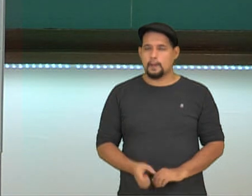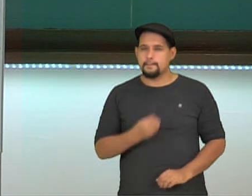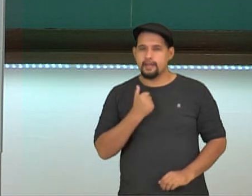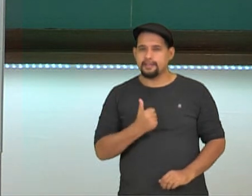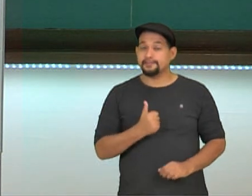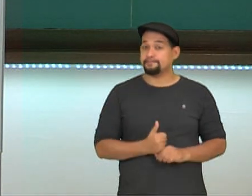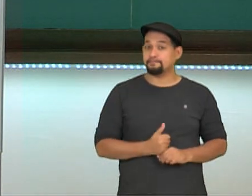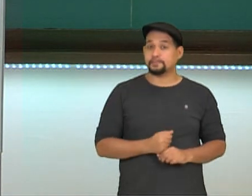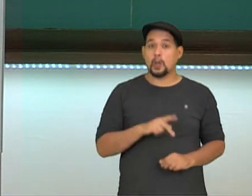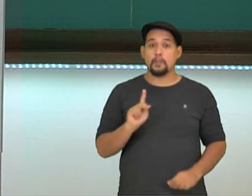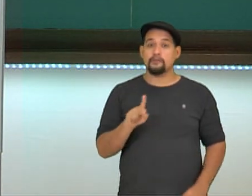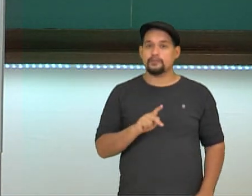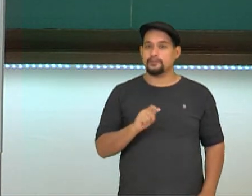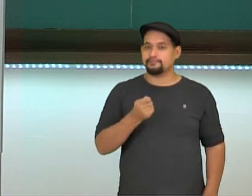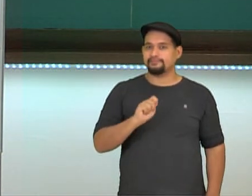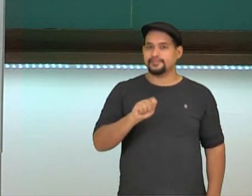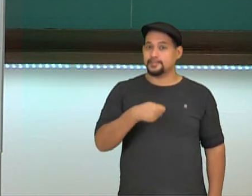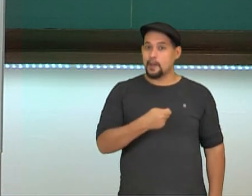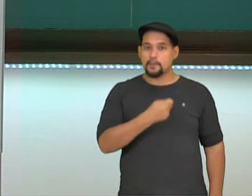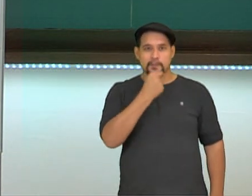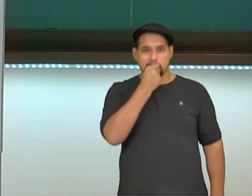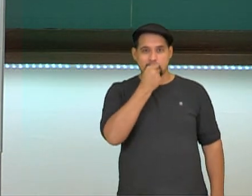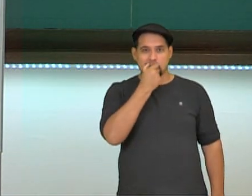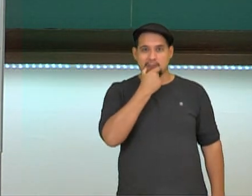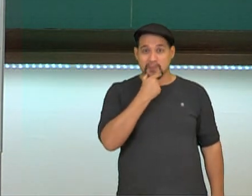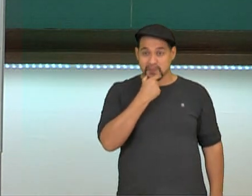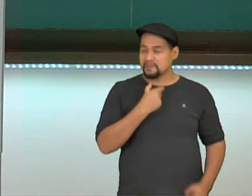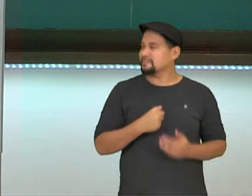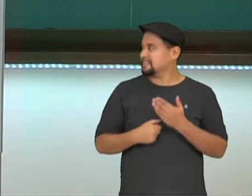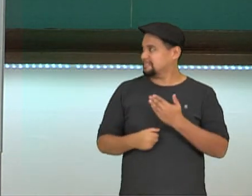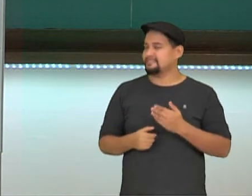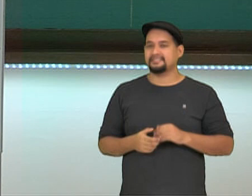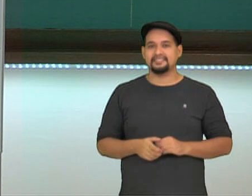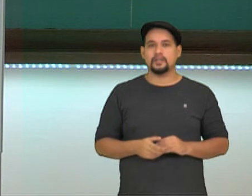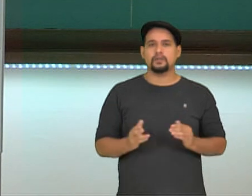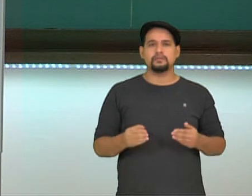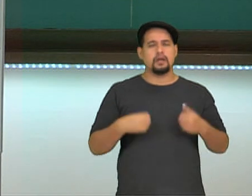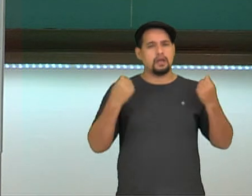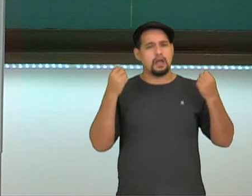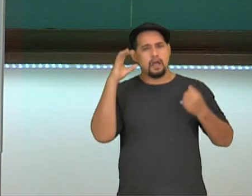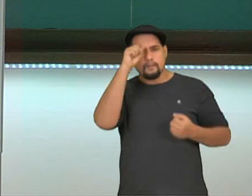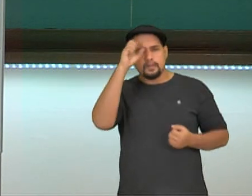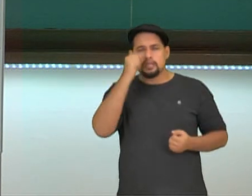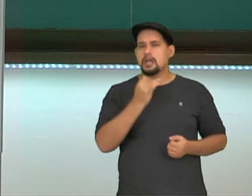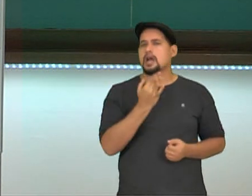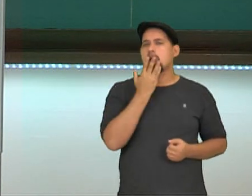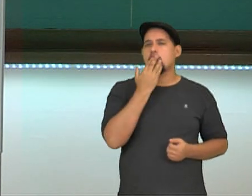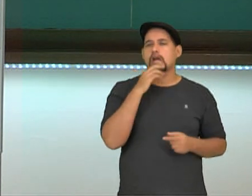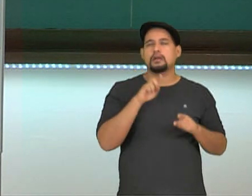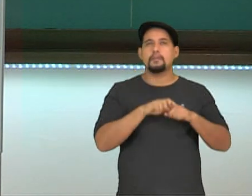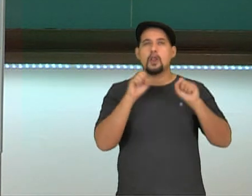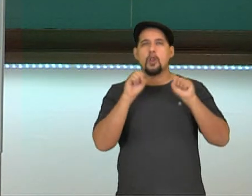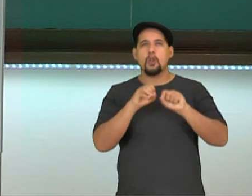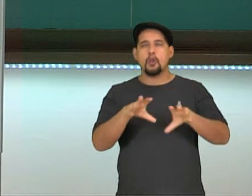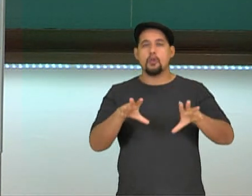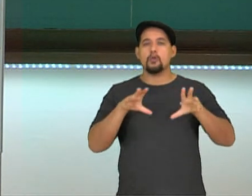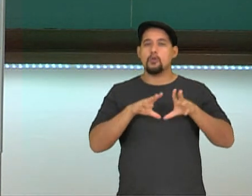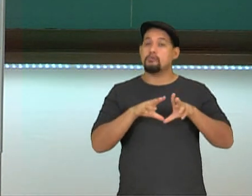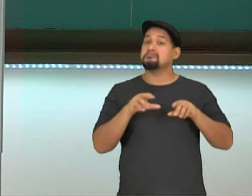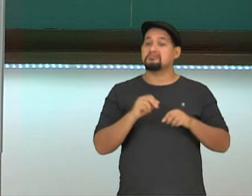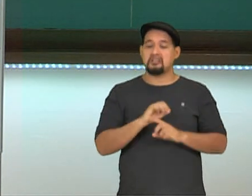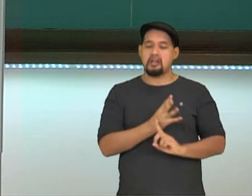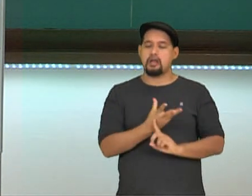Tudo bom, pessoal? Sou Adriano, professor de artes. Pessoal, hoje vamos ver sobre a cor e a luz na arte antiga, que é um tema bem interessante.